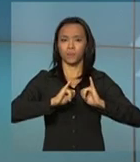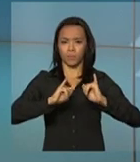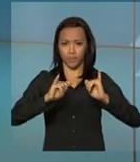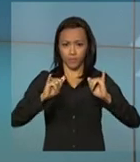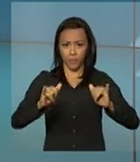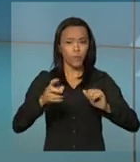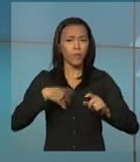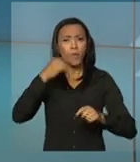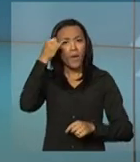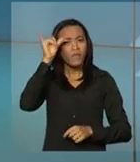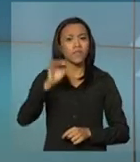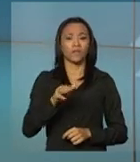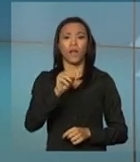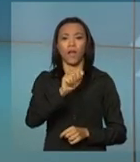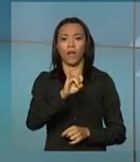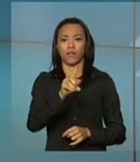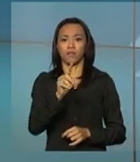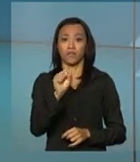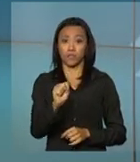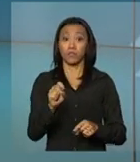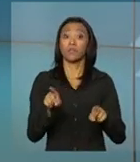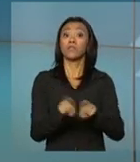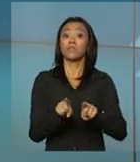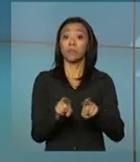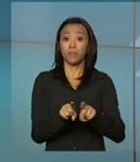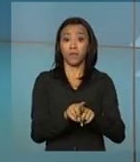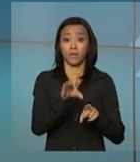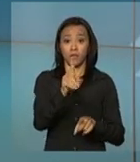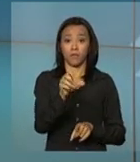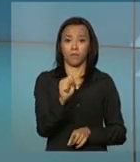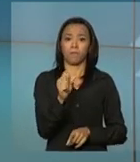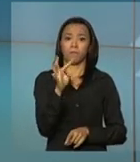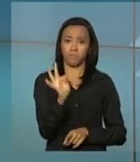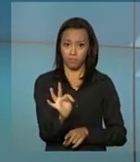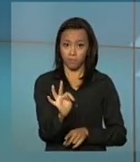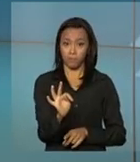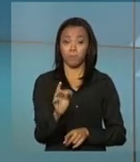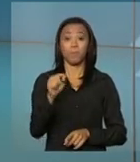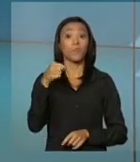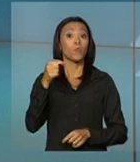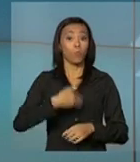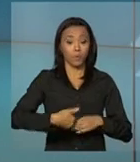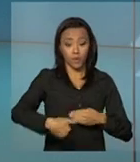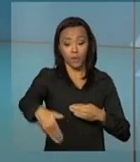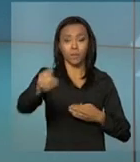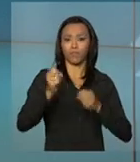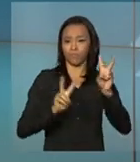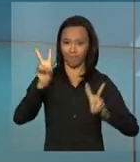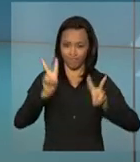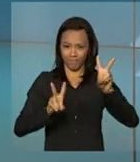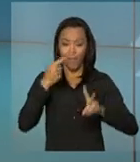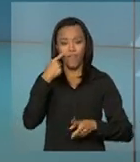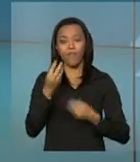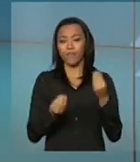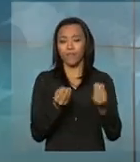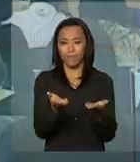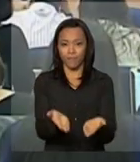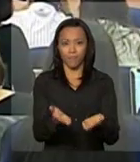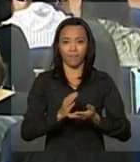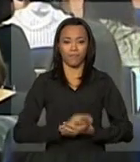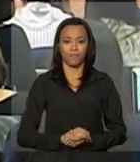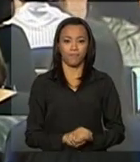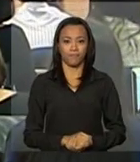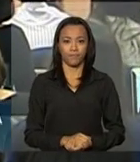da Saúde para a prevenção de doenças sexualmente transmissíveis e AIDS no Carnaval. Acompanhe.